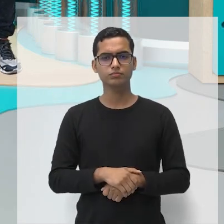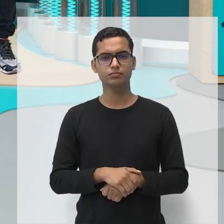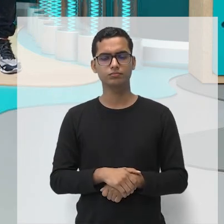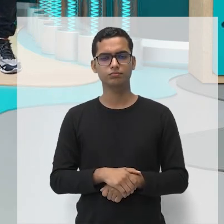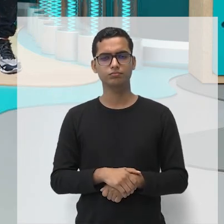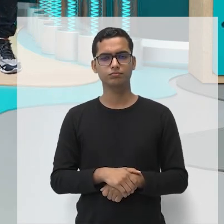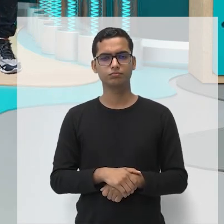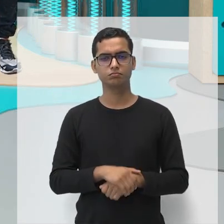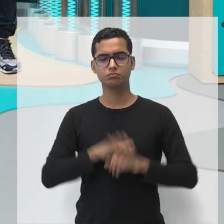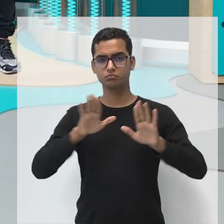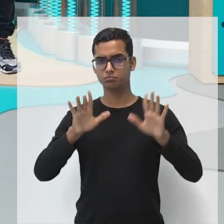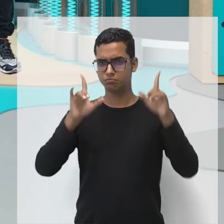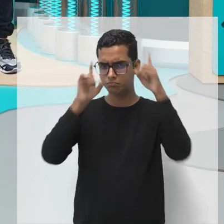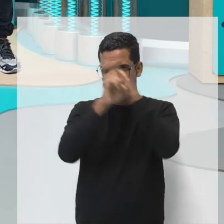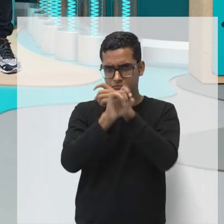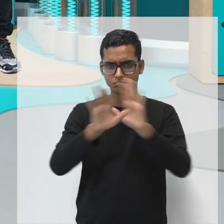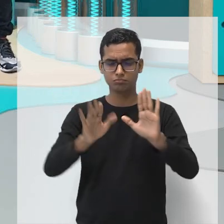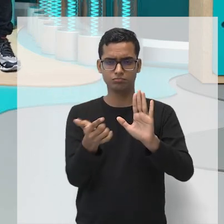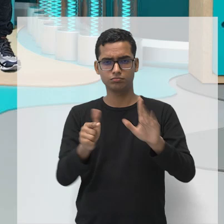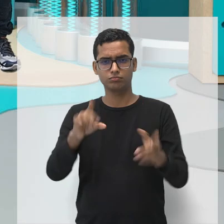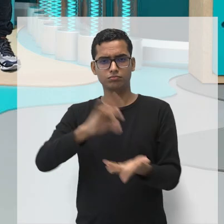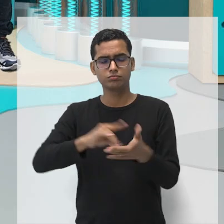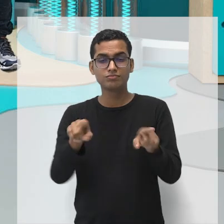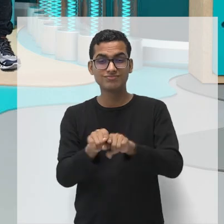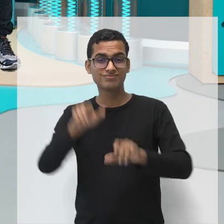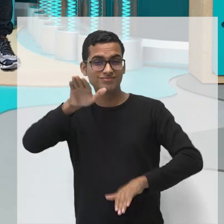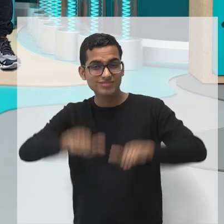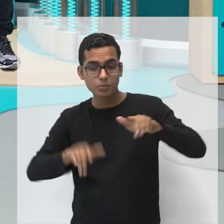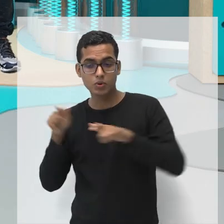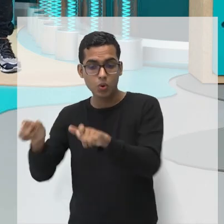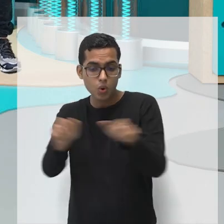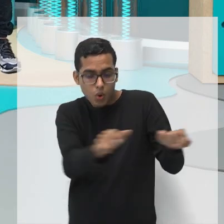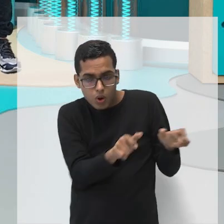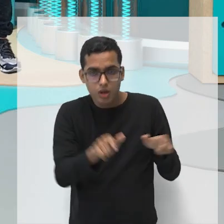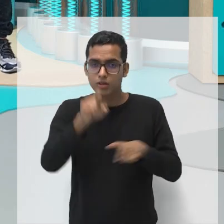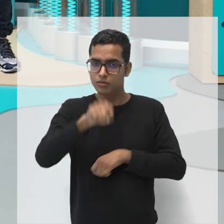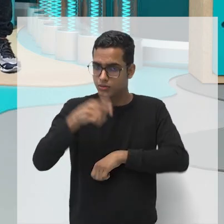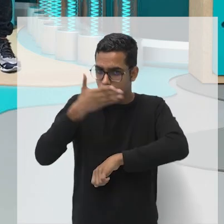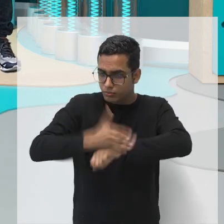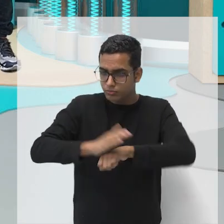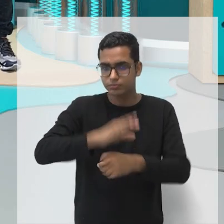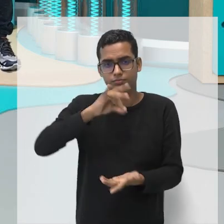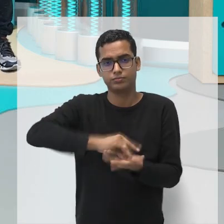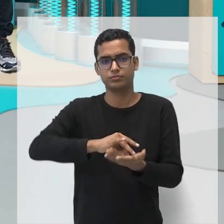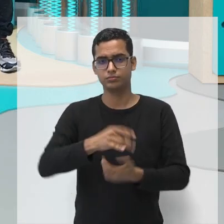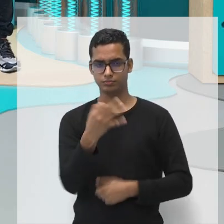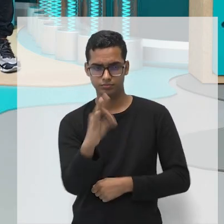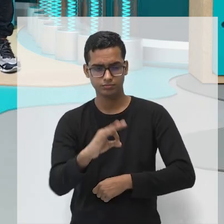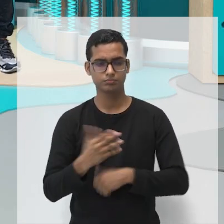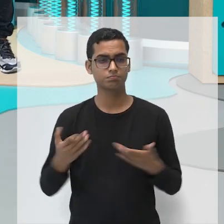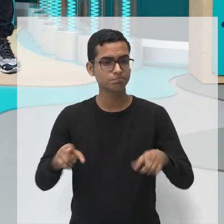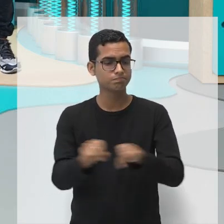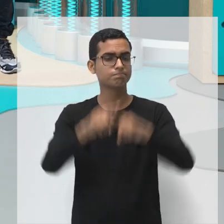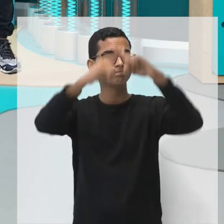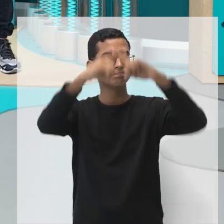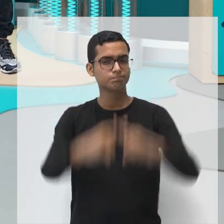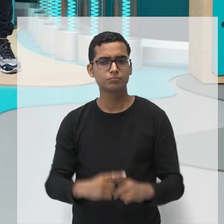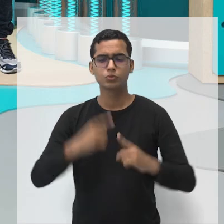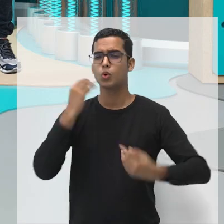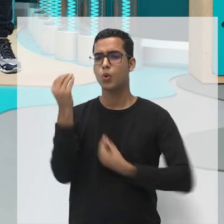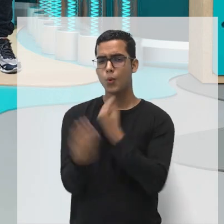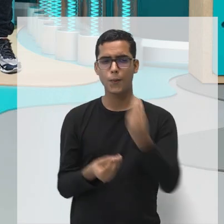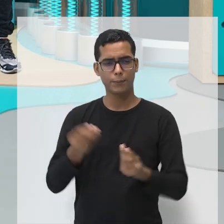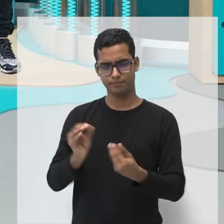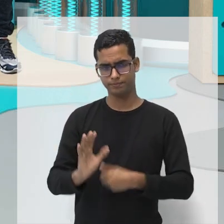muito complicado, dependendo do tamanho da arena, do local onde você esteja praticando. Ok? O jogo acontece,